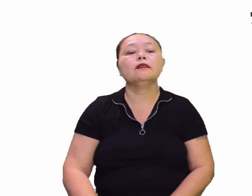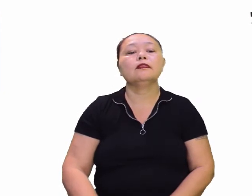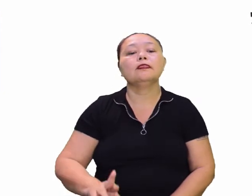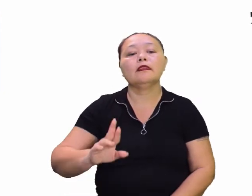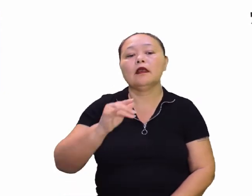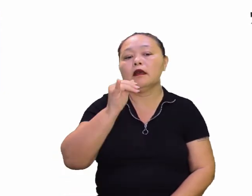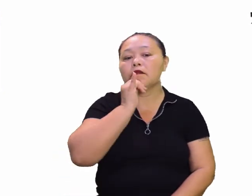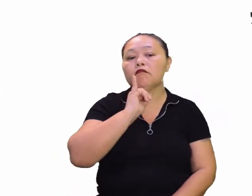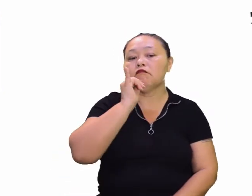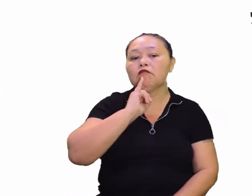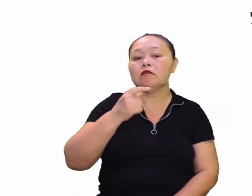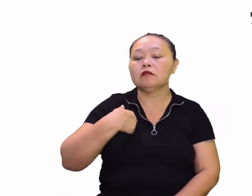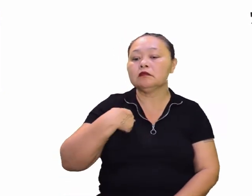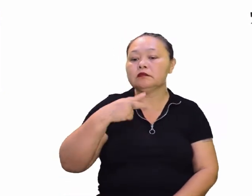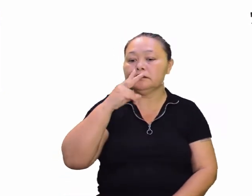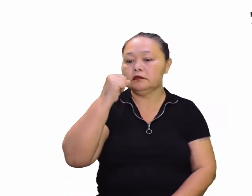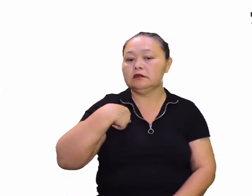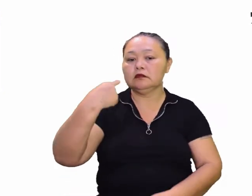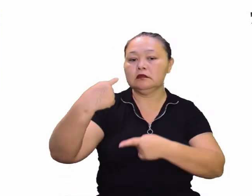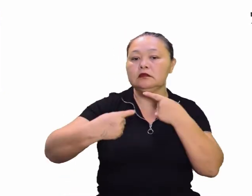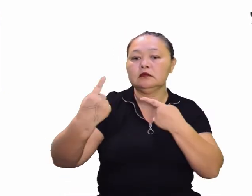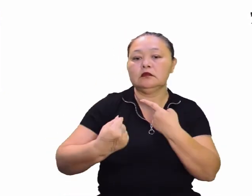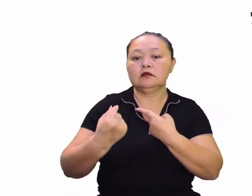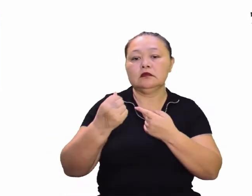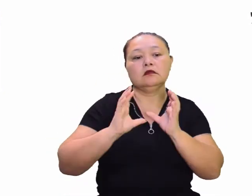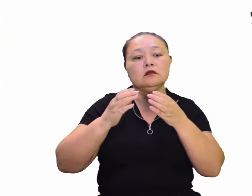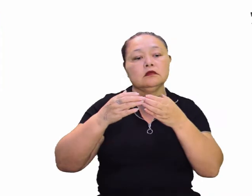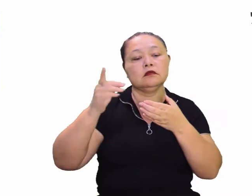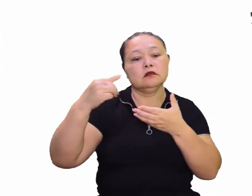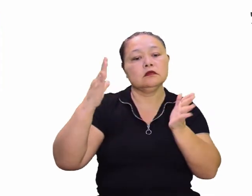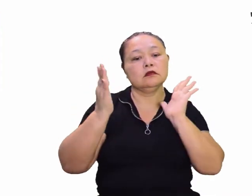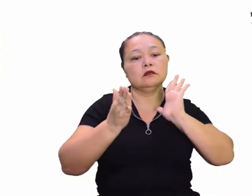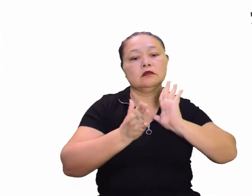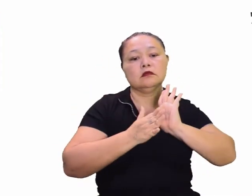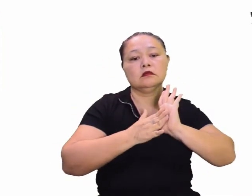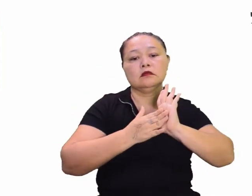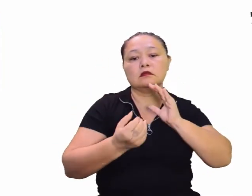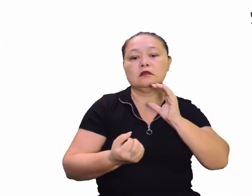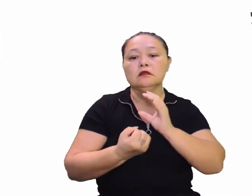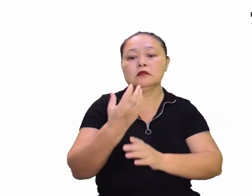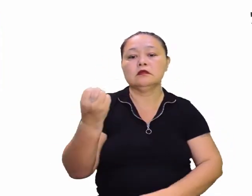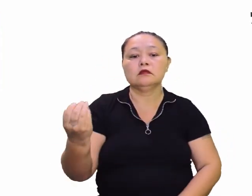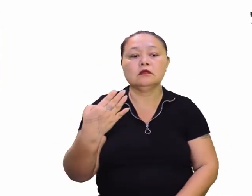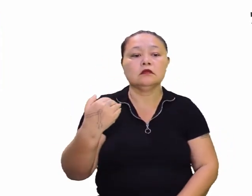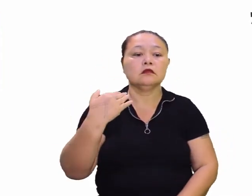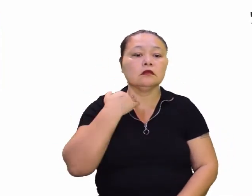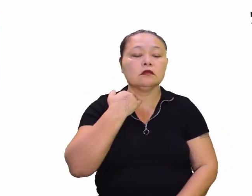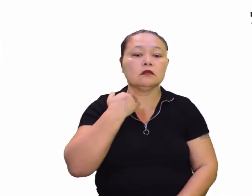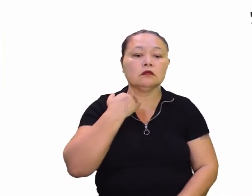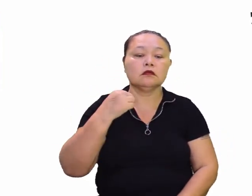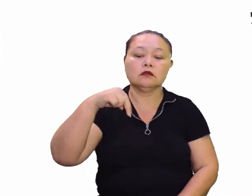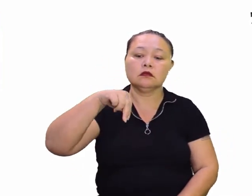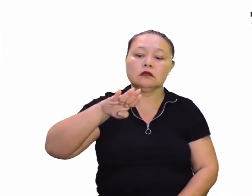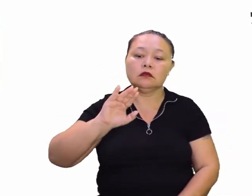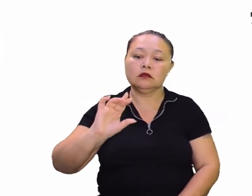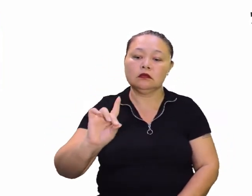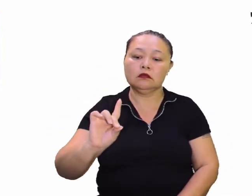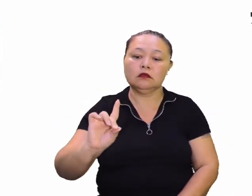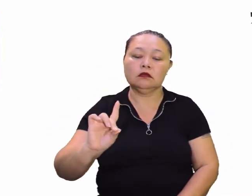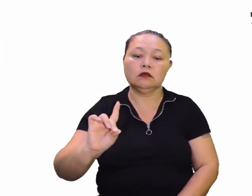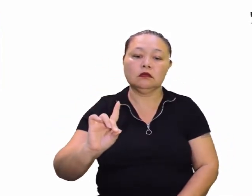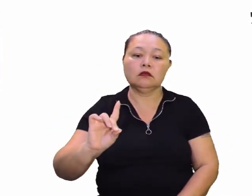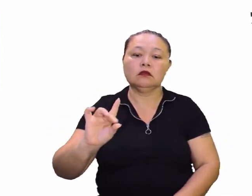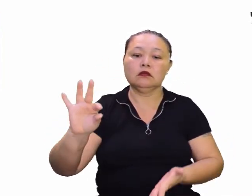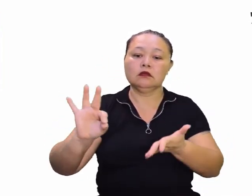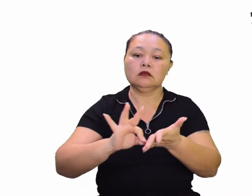Um exemplo da força política e econômica do grupo, a proposta da criação do novo Banco de Desenvolvimento